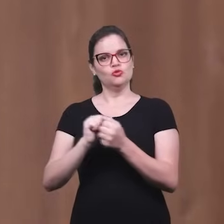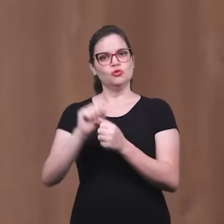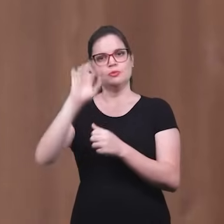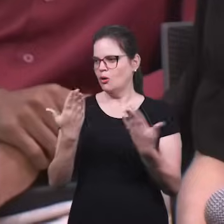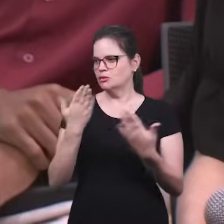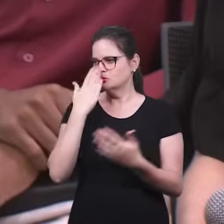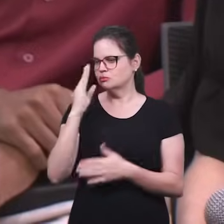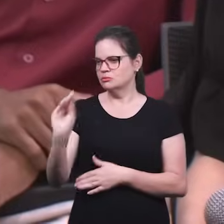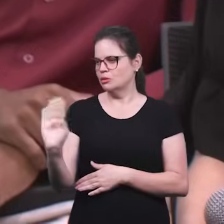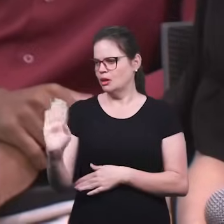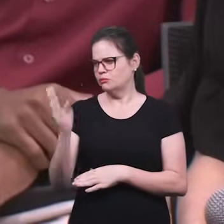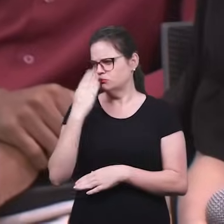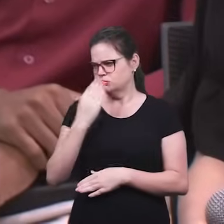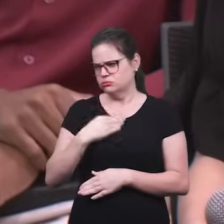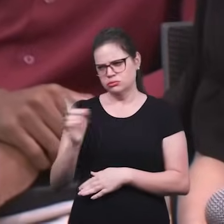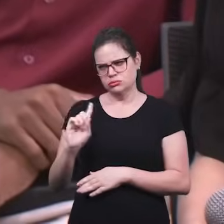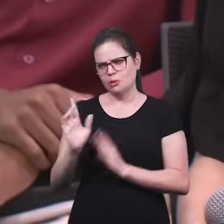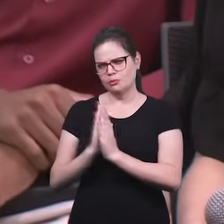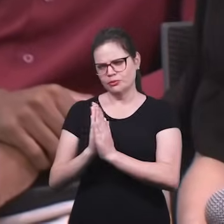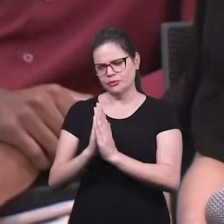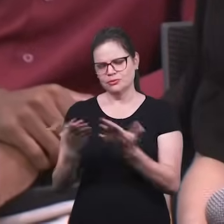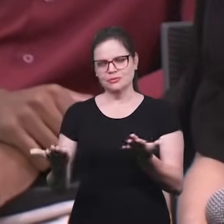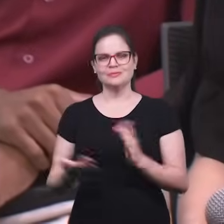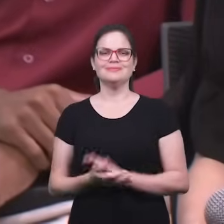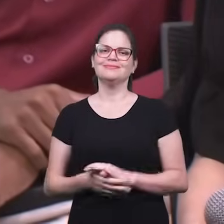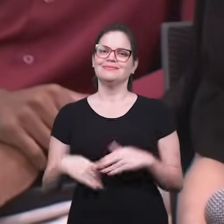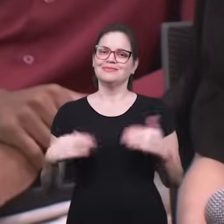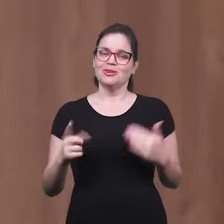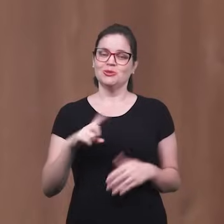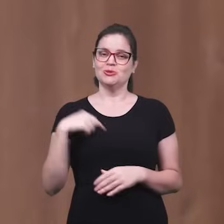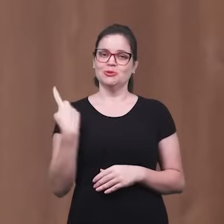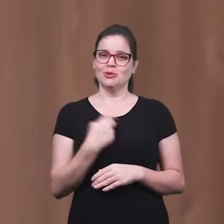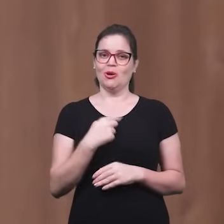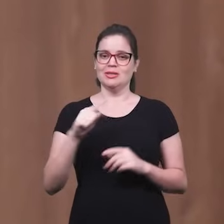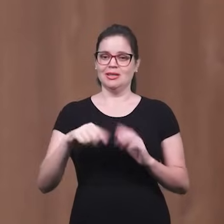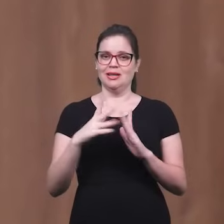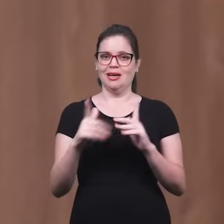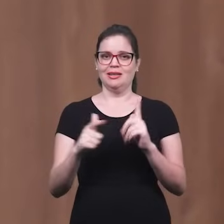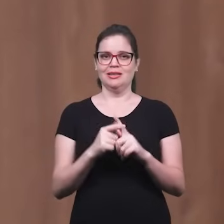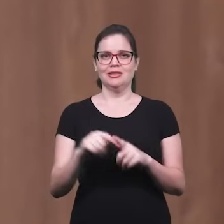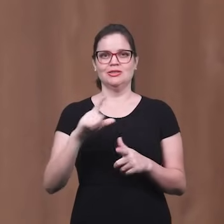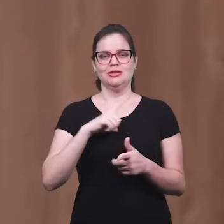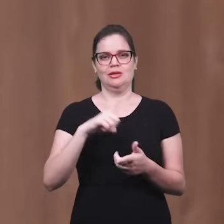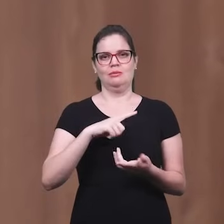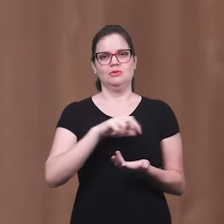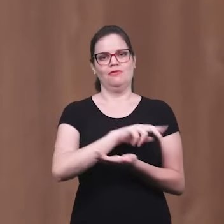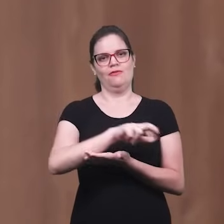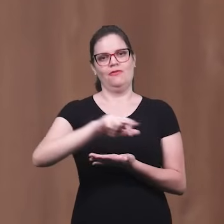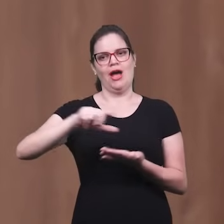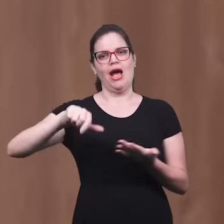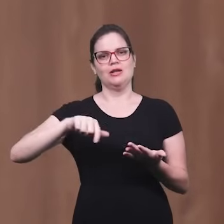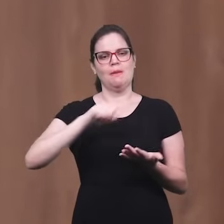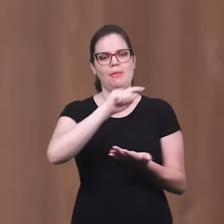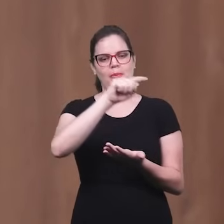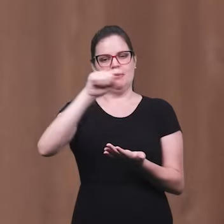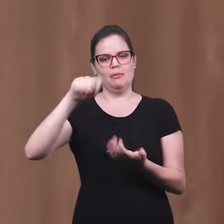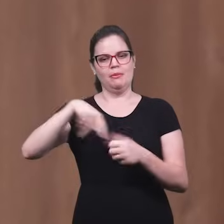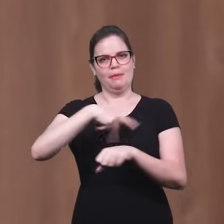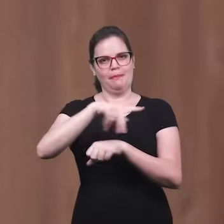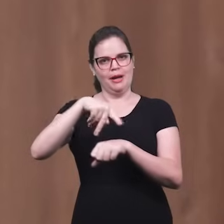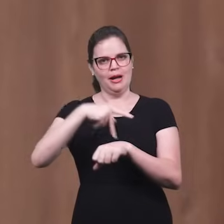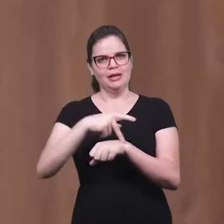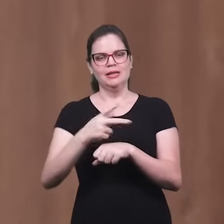da obra. Então, nós, como obra do Espírito, como igreja, que nós temos em vários países, nós não podemos